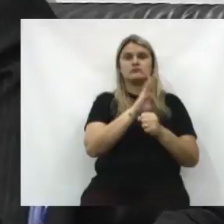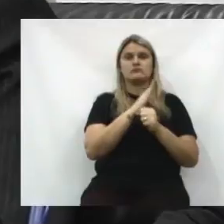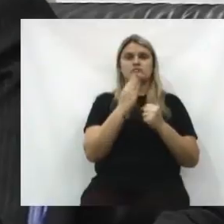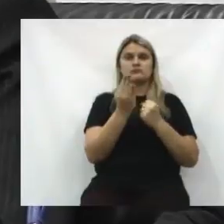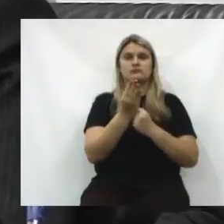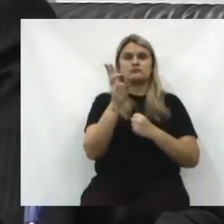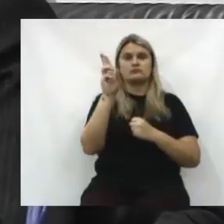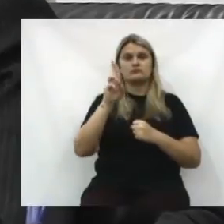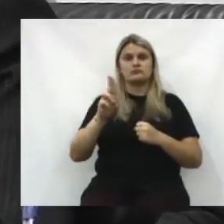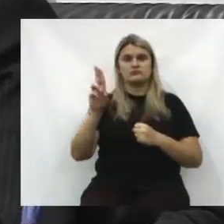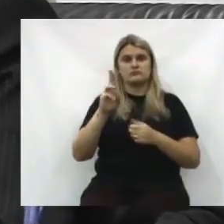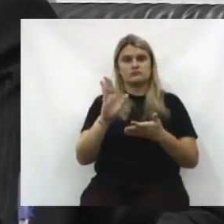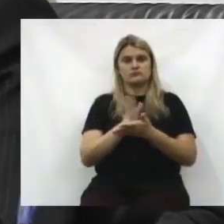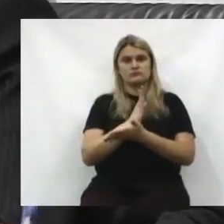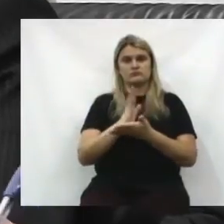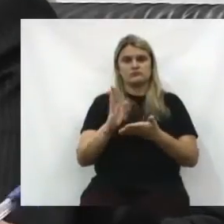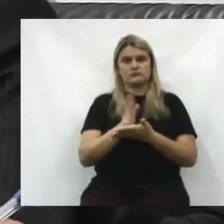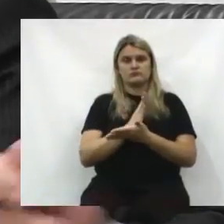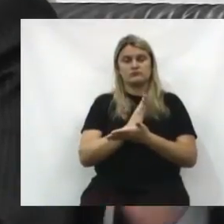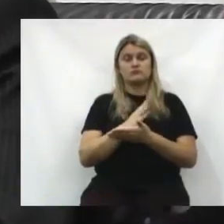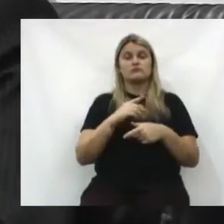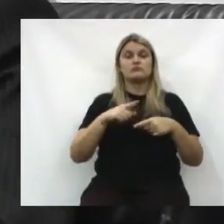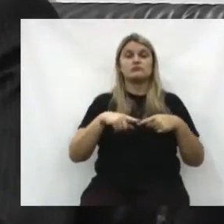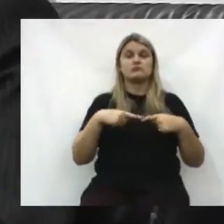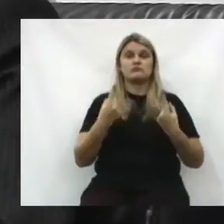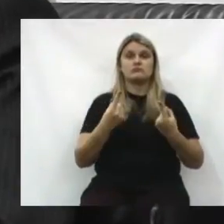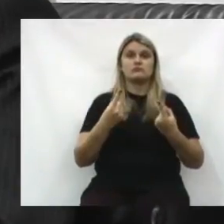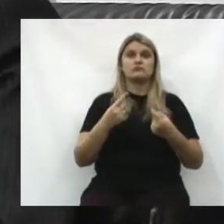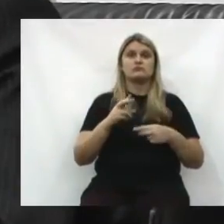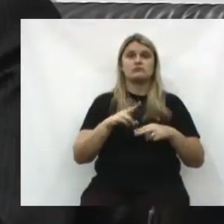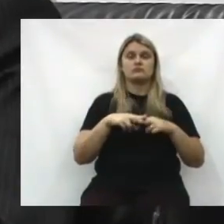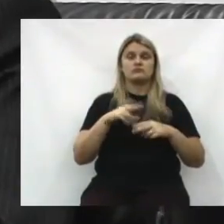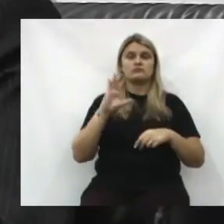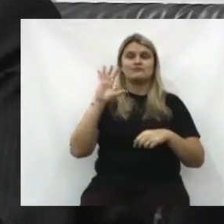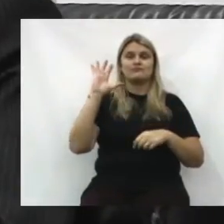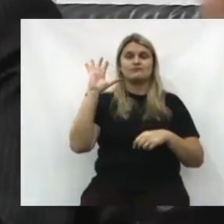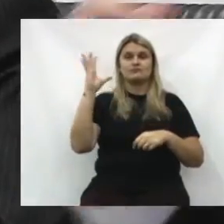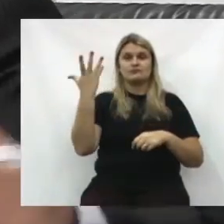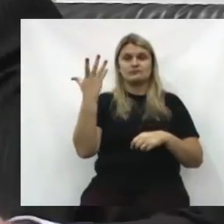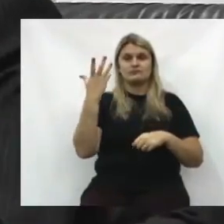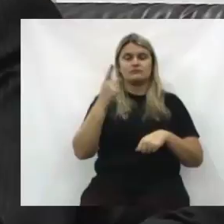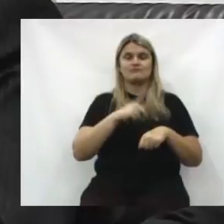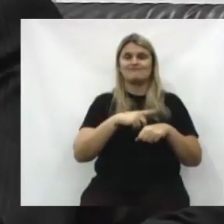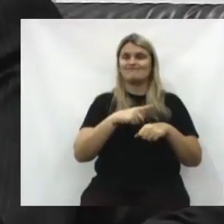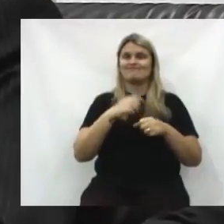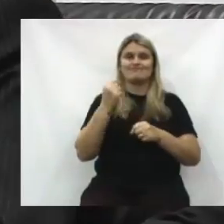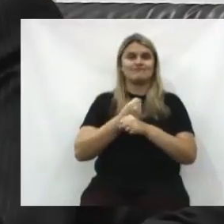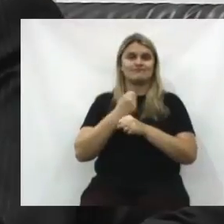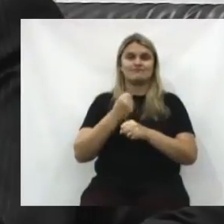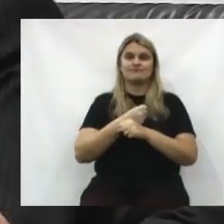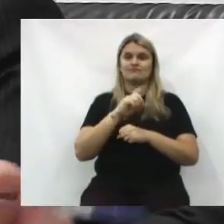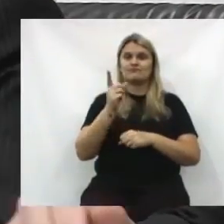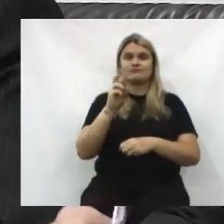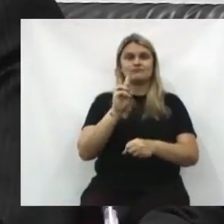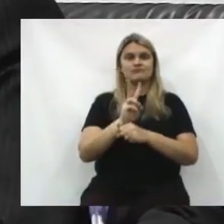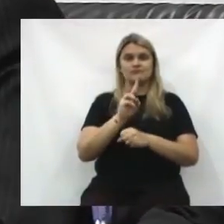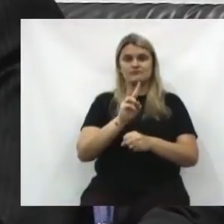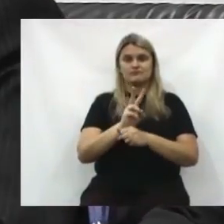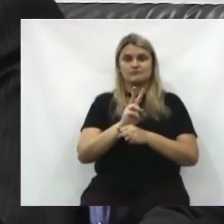ainda os bairros usufruem de algumas delas, mas devido a algumas não ter